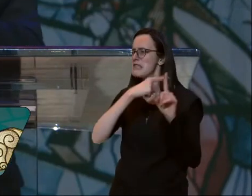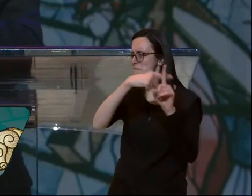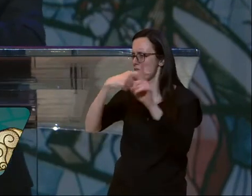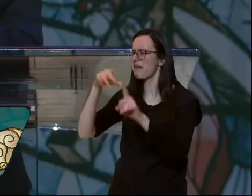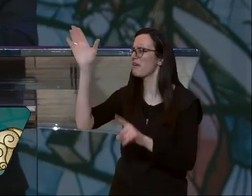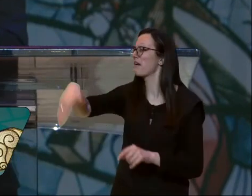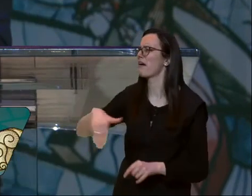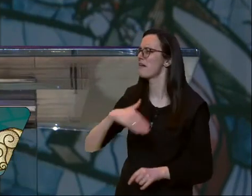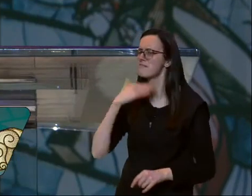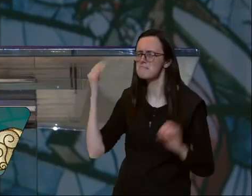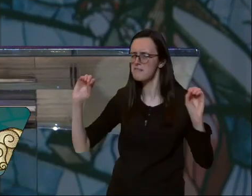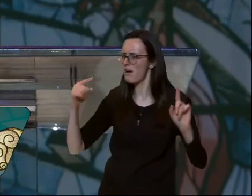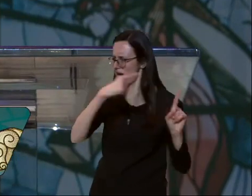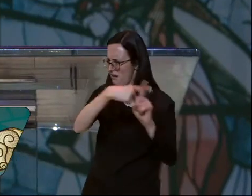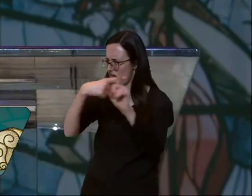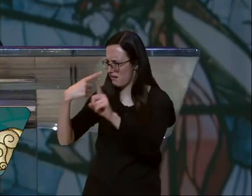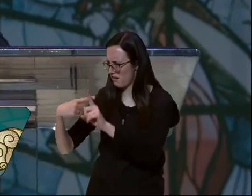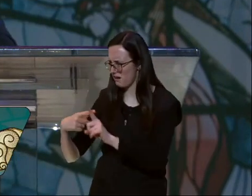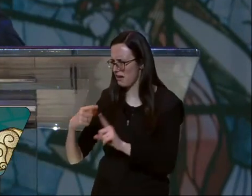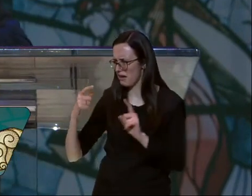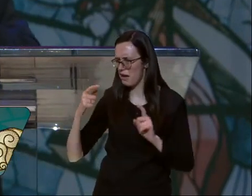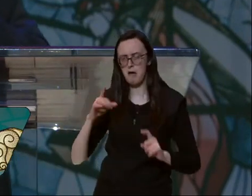cemitério, o morto não dá susto em ninguém.